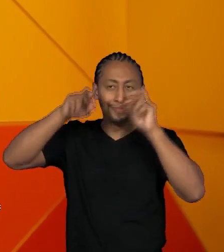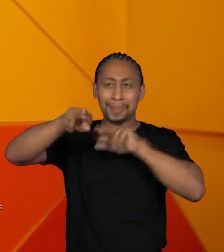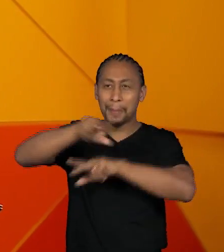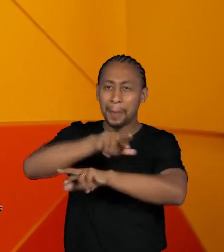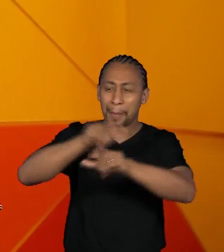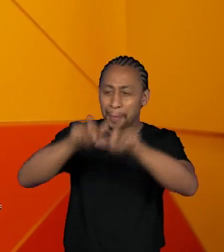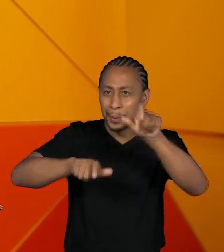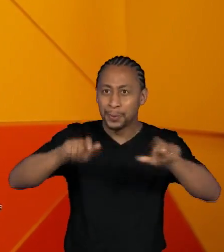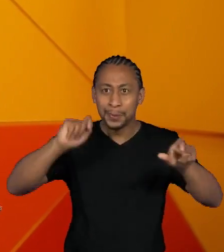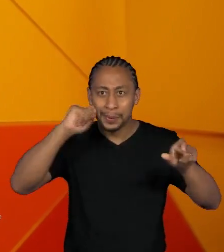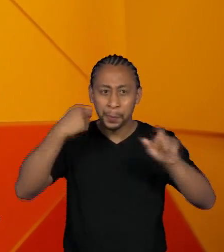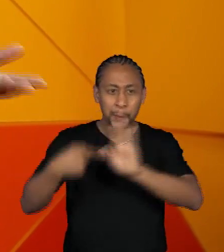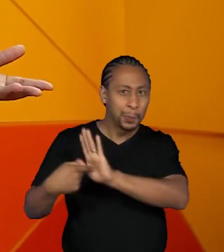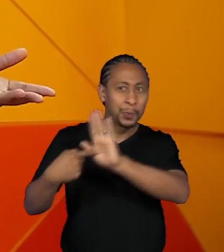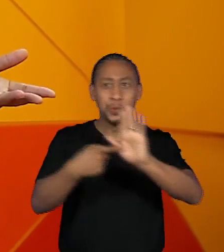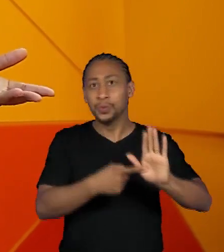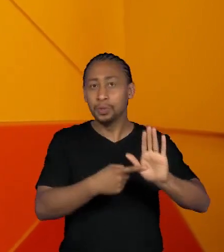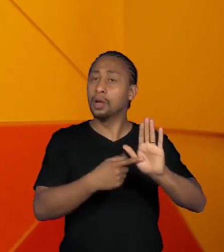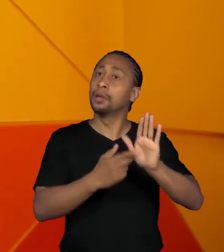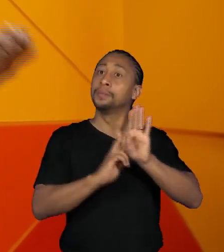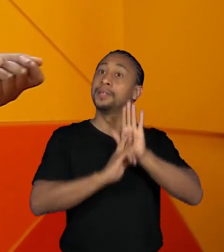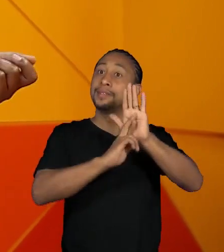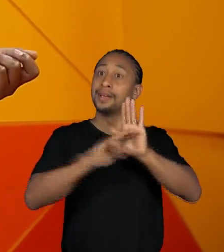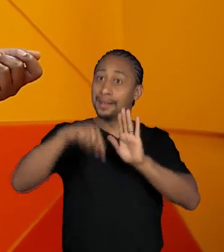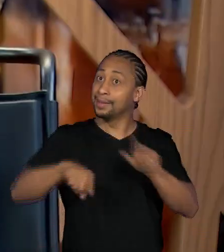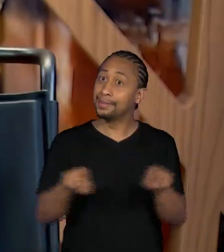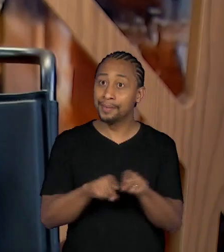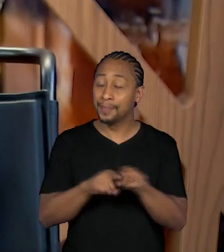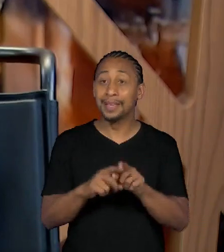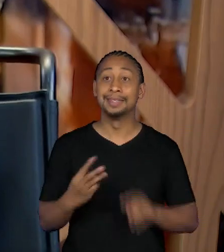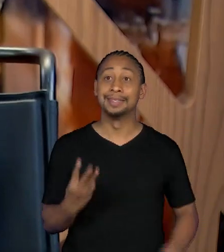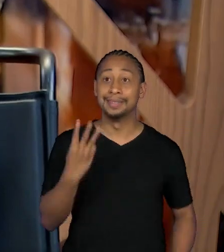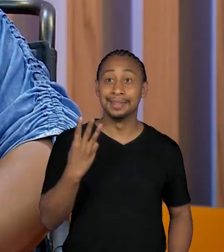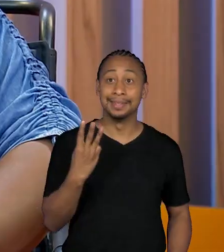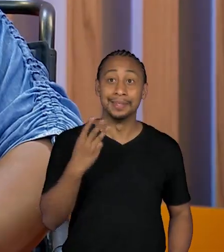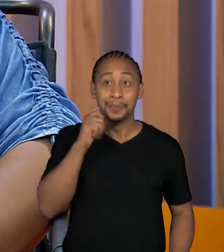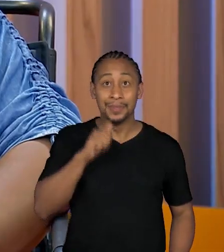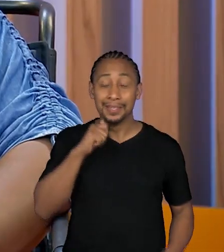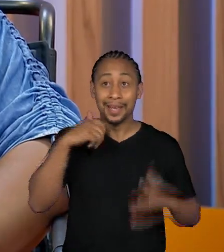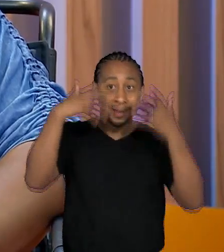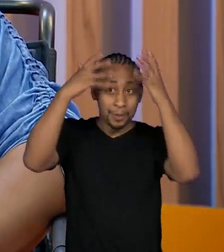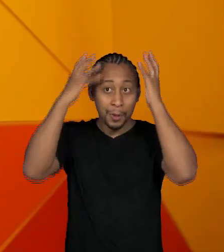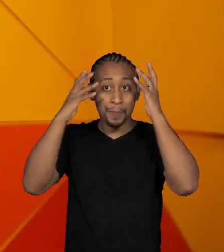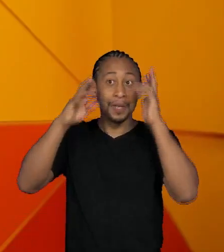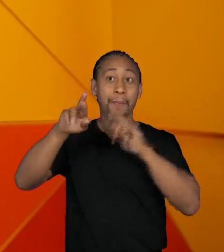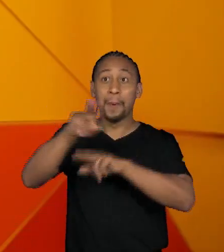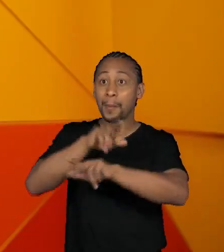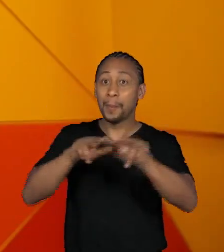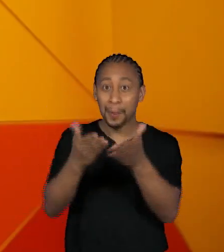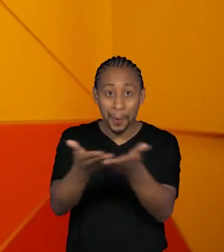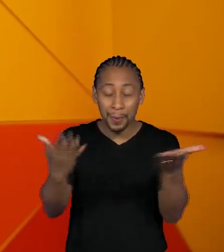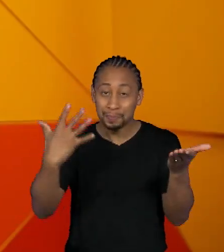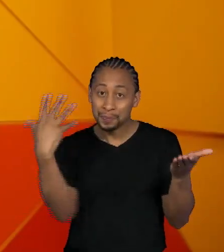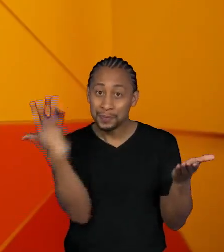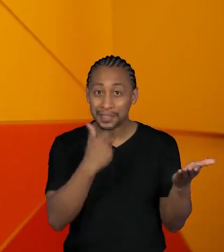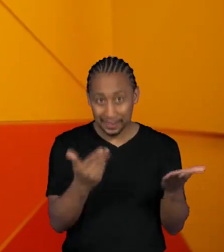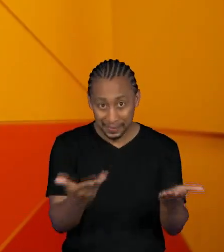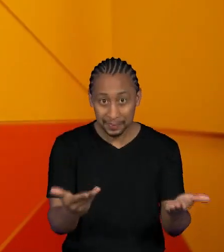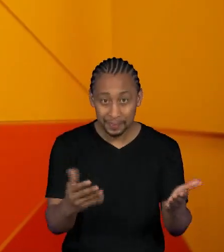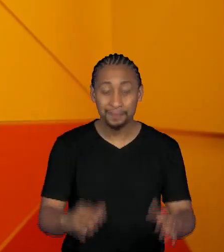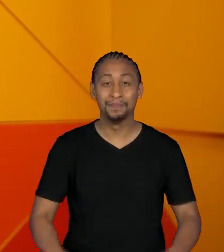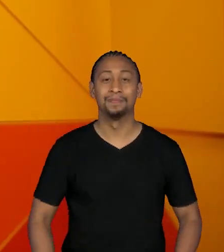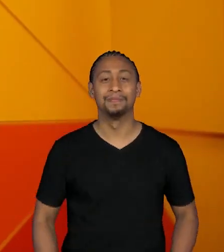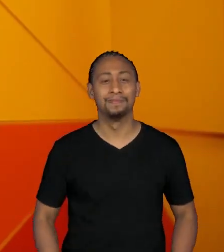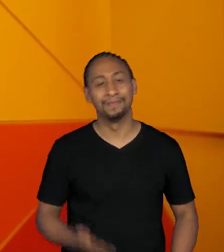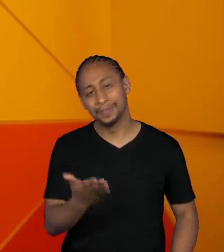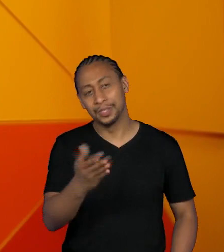negritude através dos cabelos está representada aqui. Nós somos 3 mulheres negras com cabelos diferentes. Olha que coisa bonita. Sim.